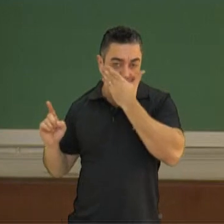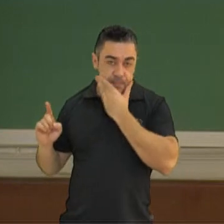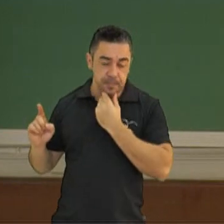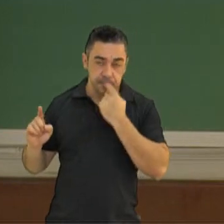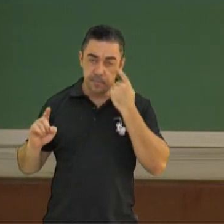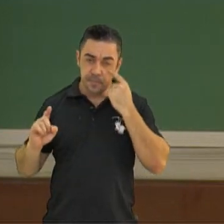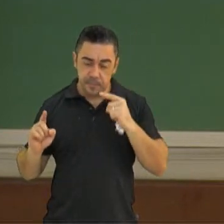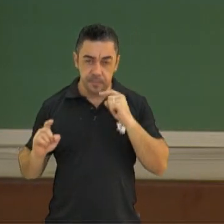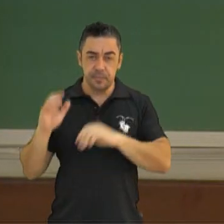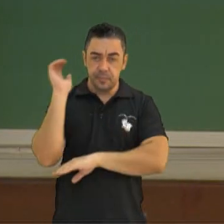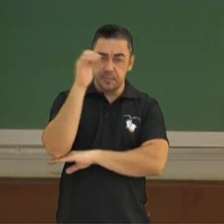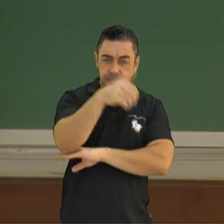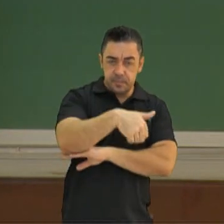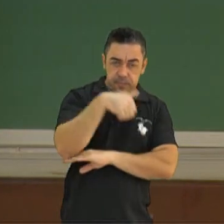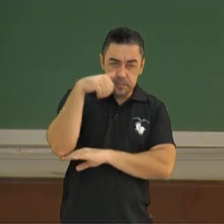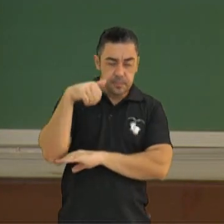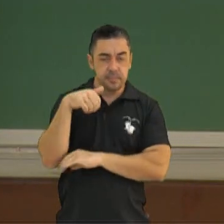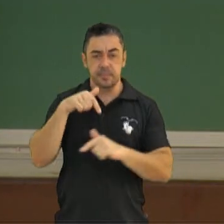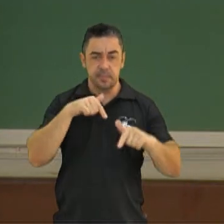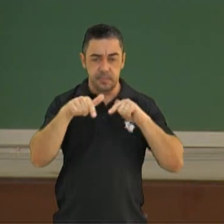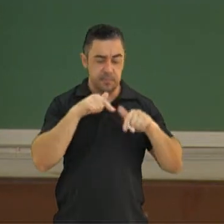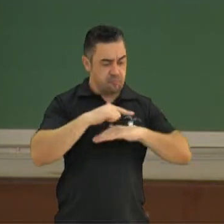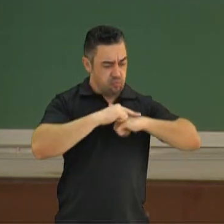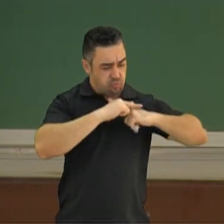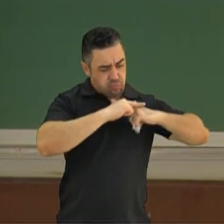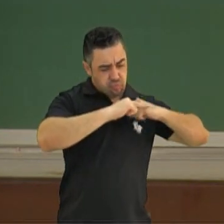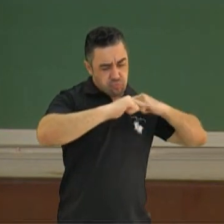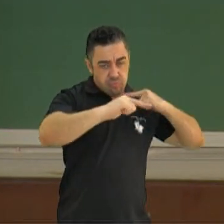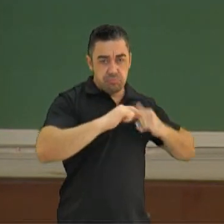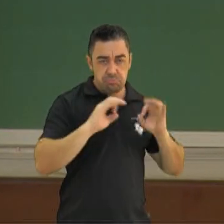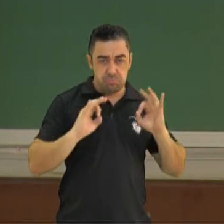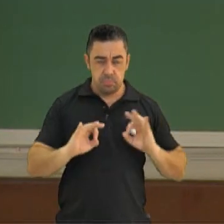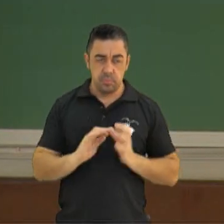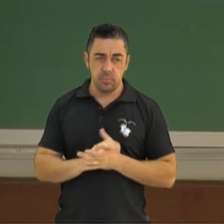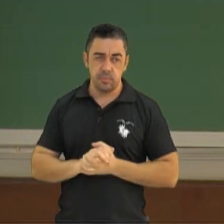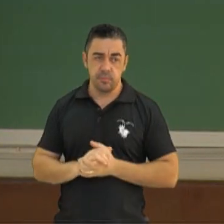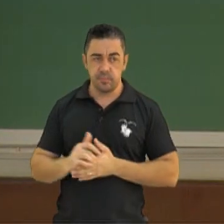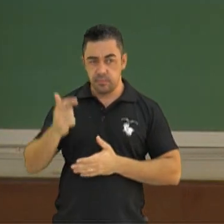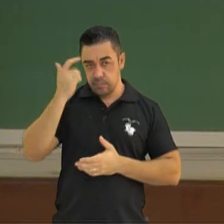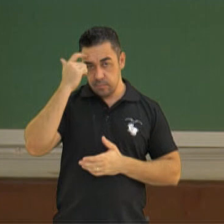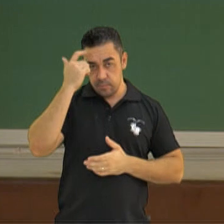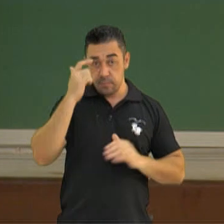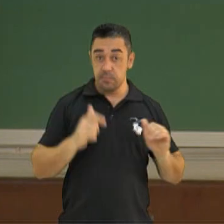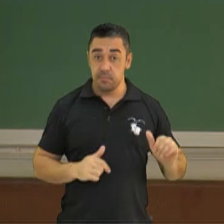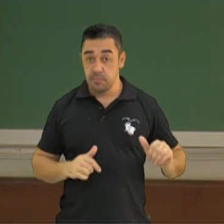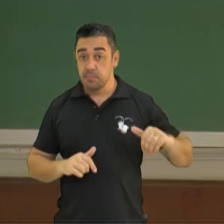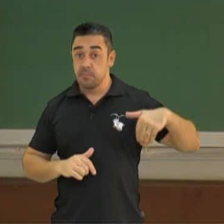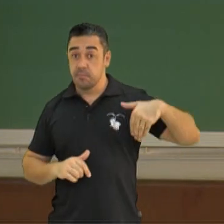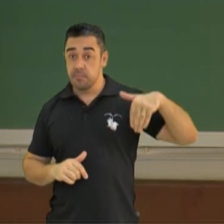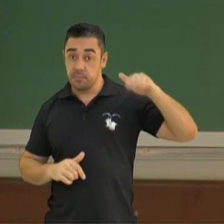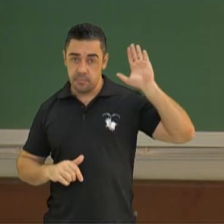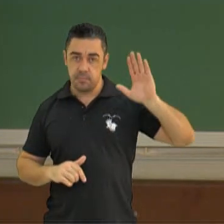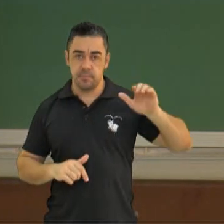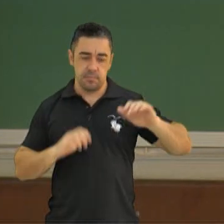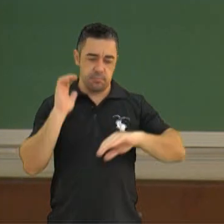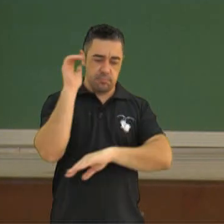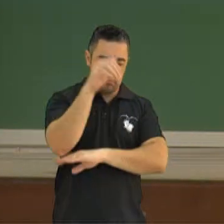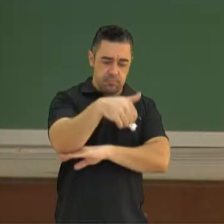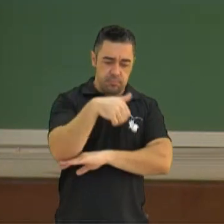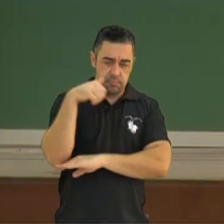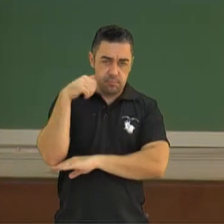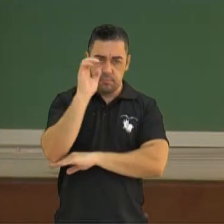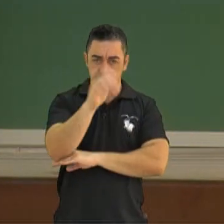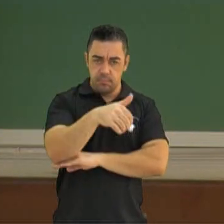as máquinas e para o serviço de terraplanagem, ok? Então, vamos pensar. Quanto mais máquinas